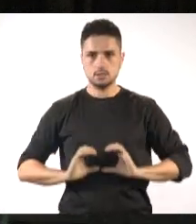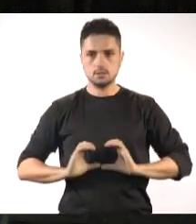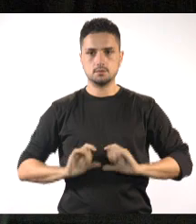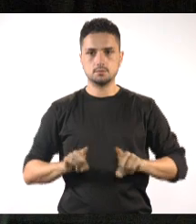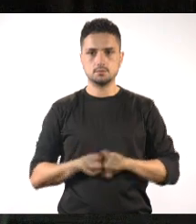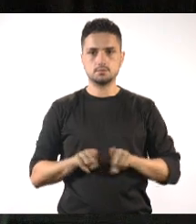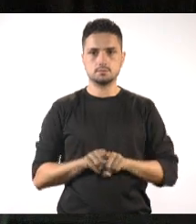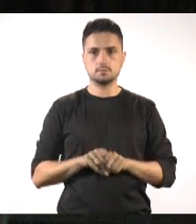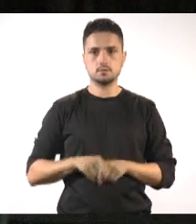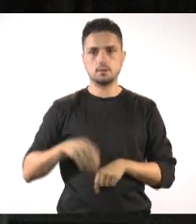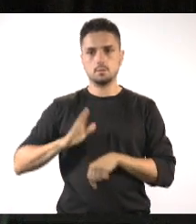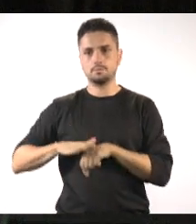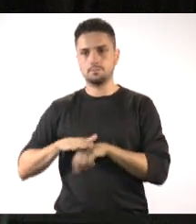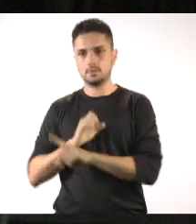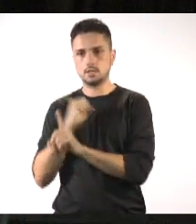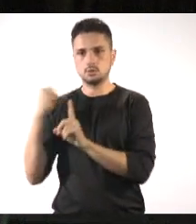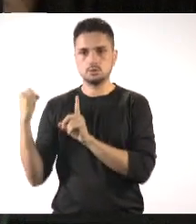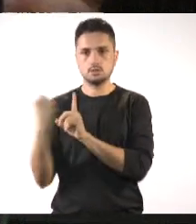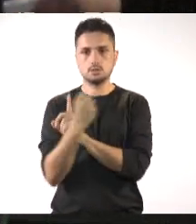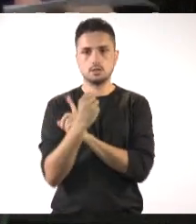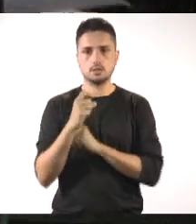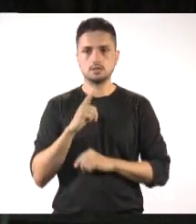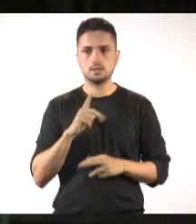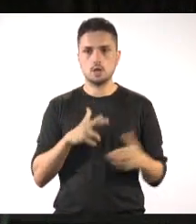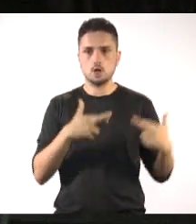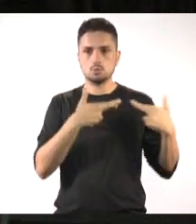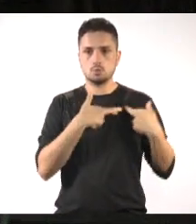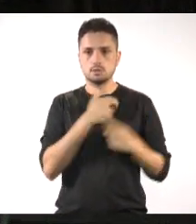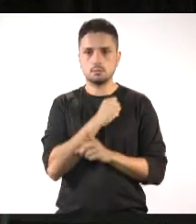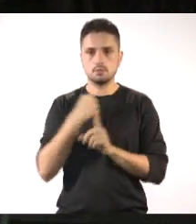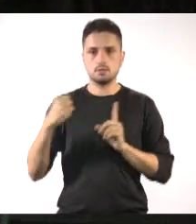da sociedade e responsabilidade social.